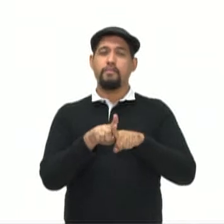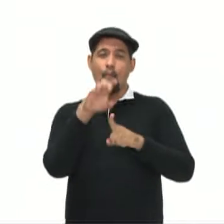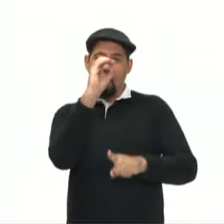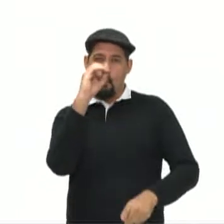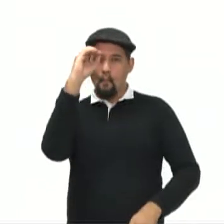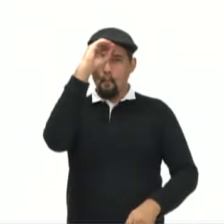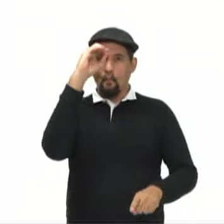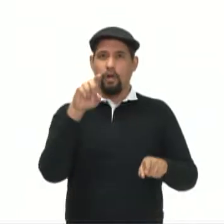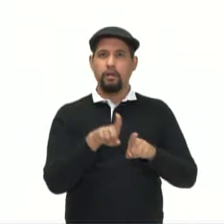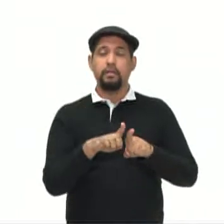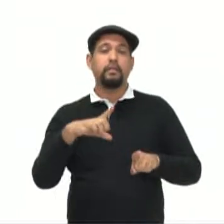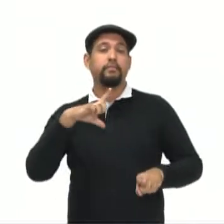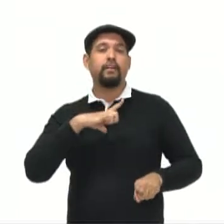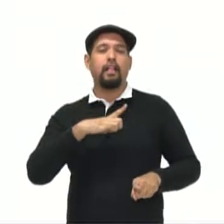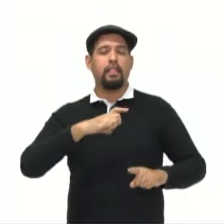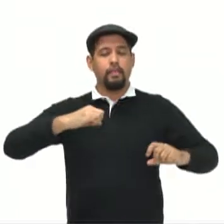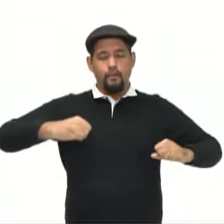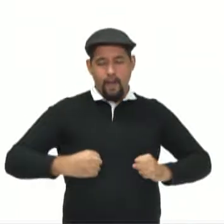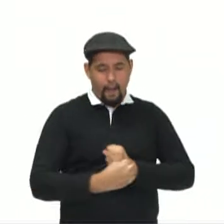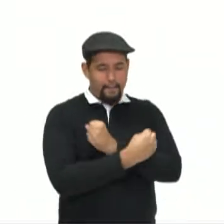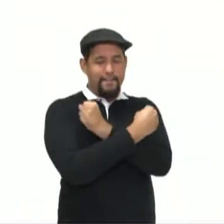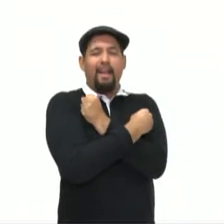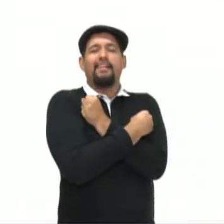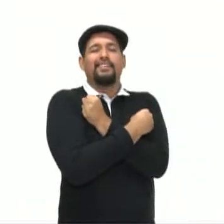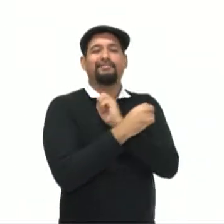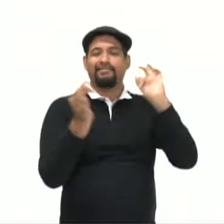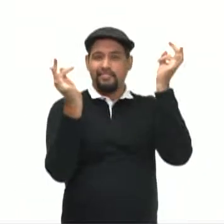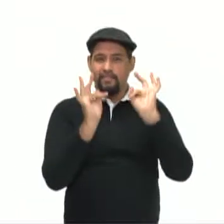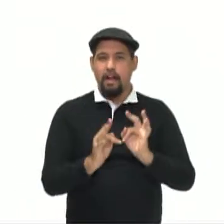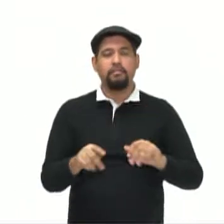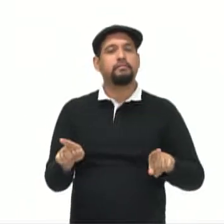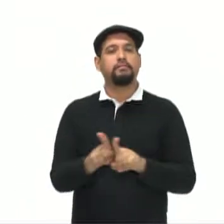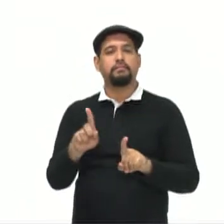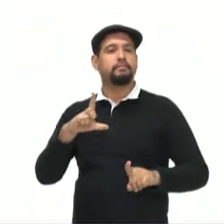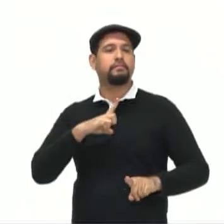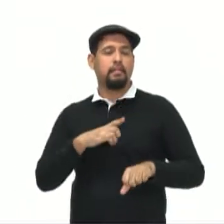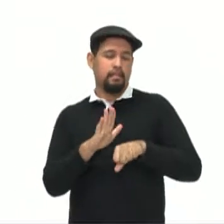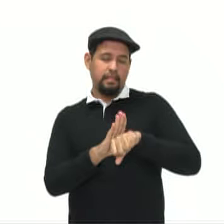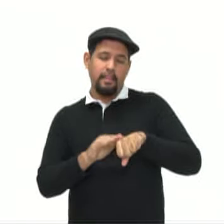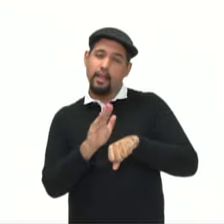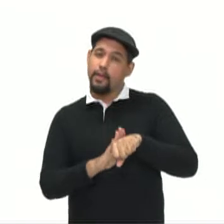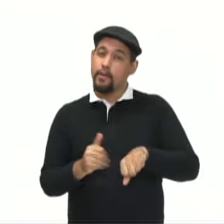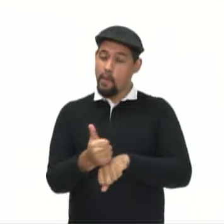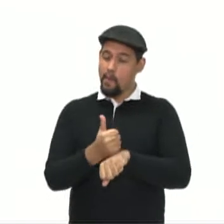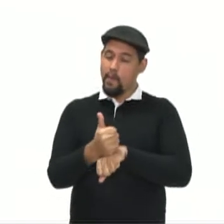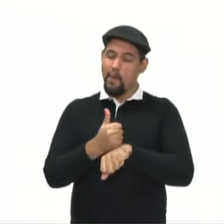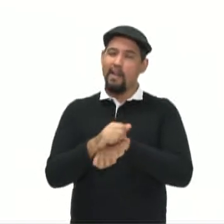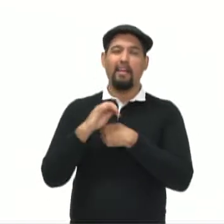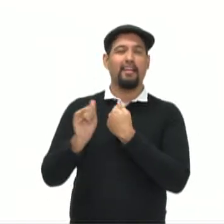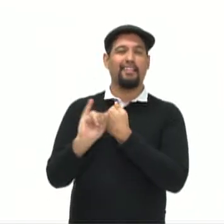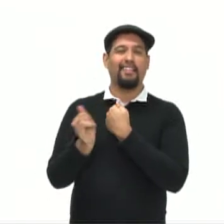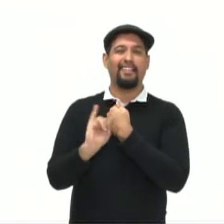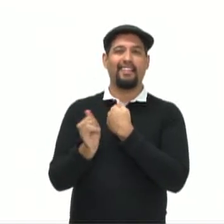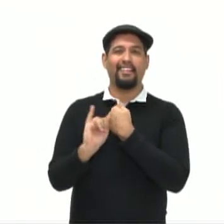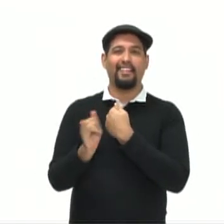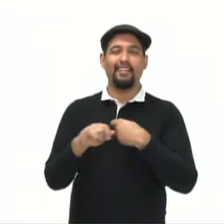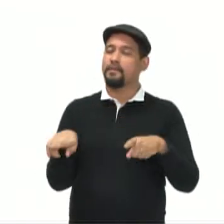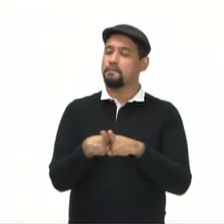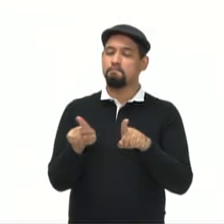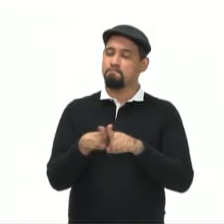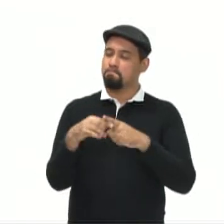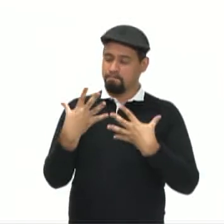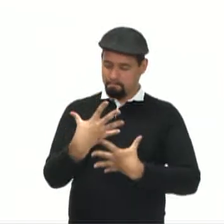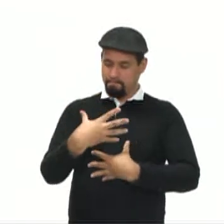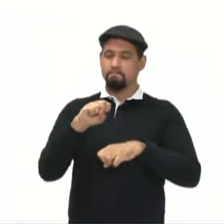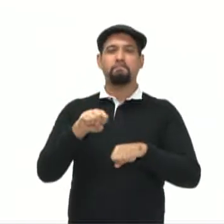ignorância, receberá um abraço de felicitações deste modesto cronista, seu semelhante e seu irmão.